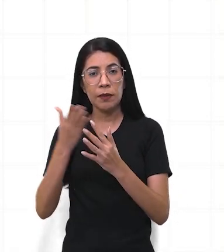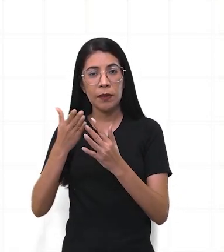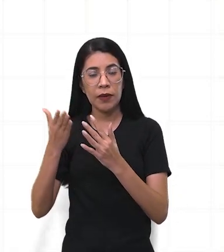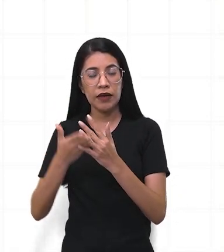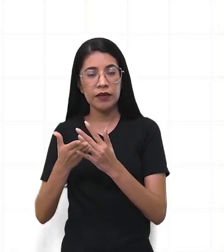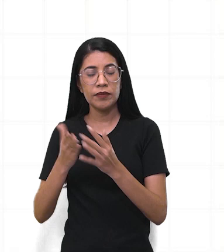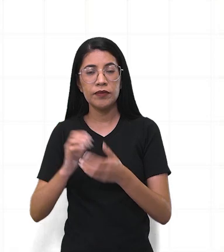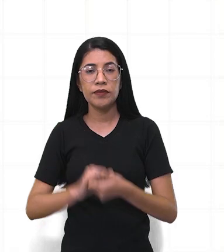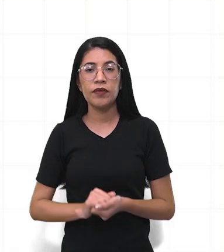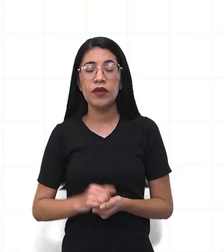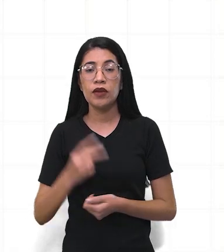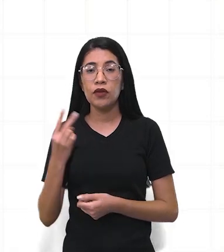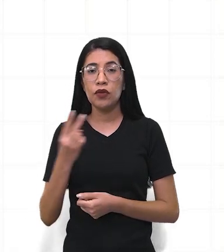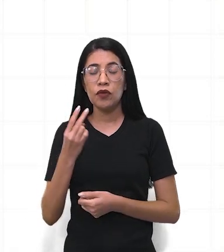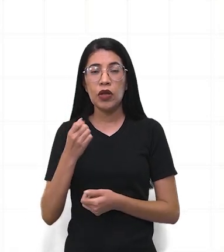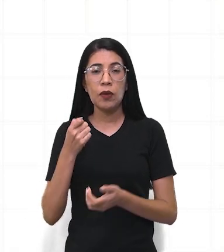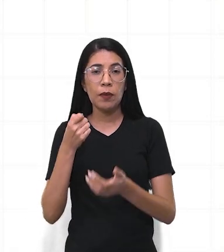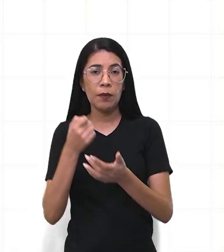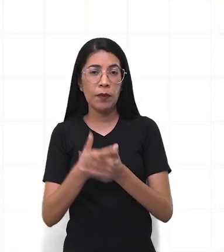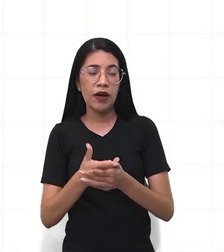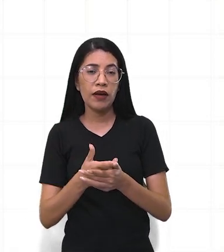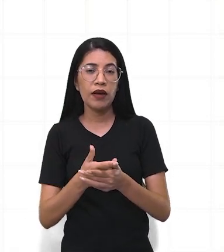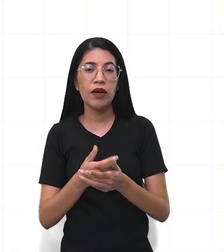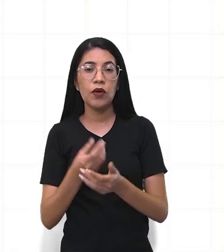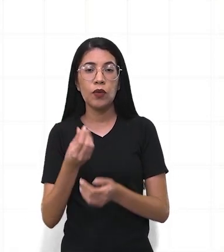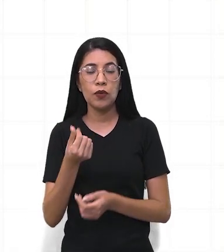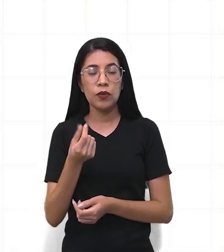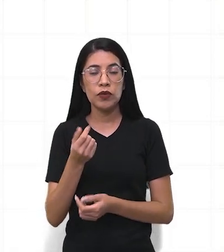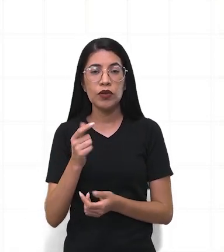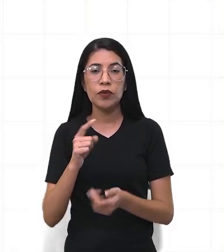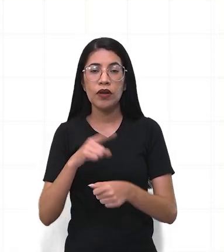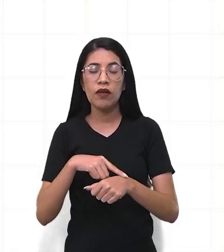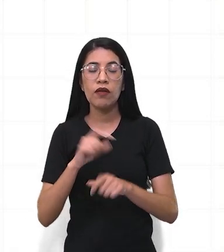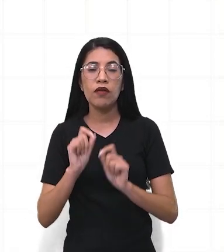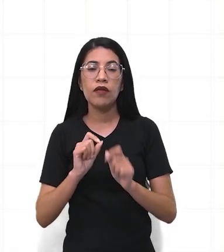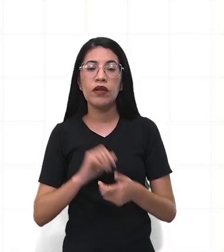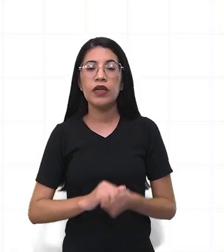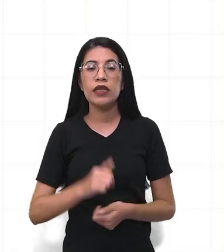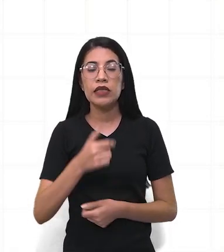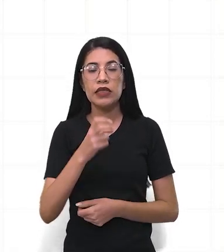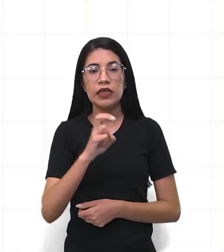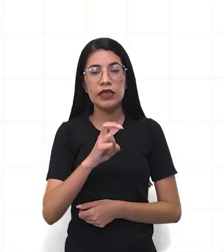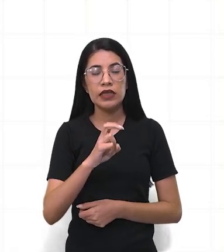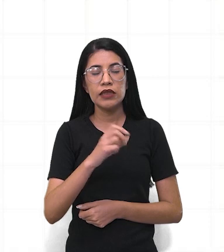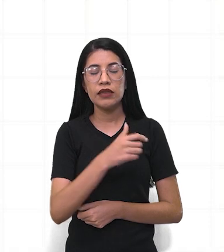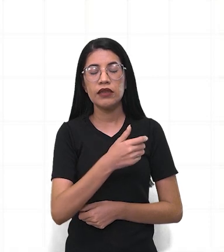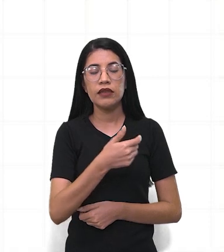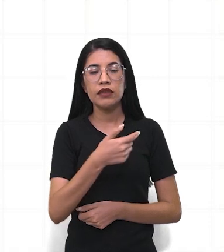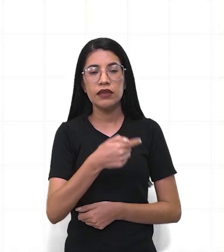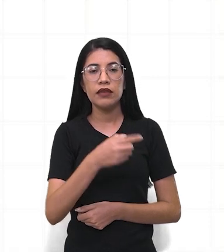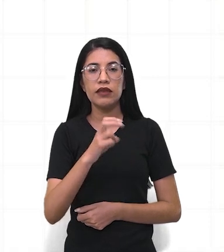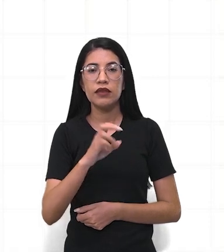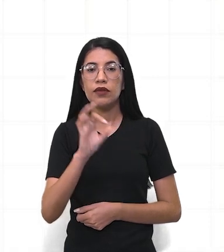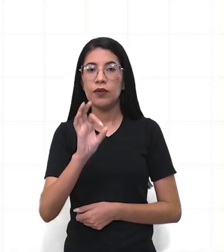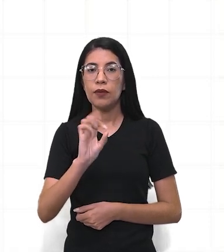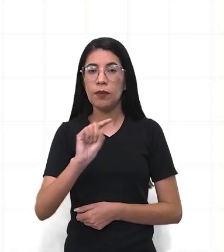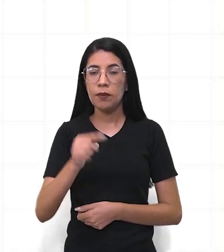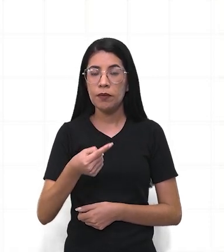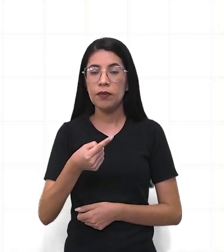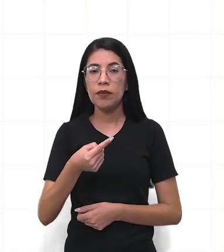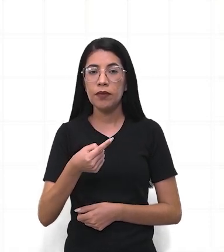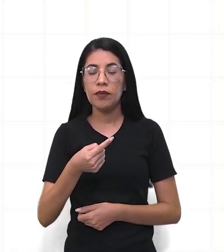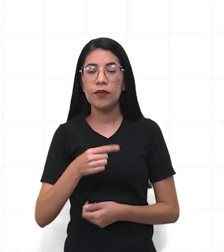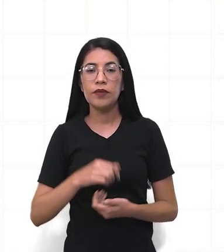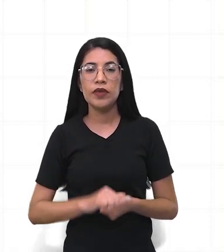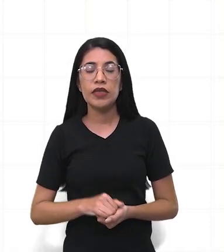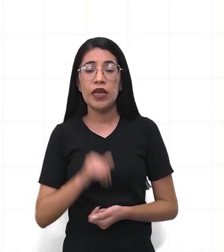O valor do veículo à vista é de 75 mil. À vista, tá? Se